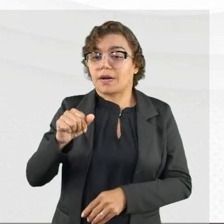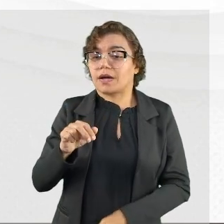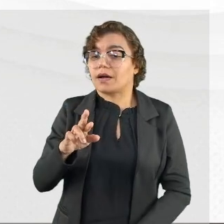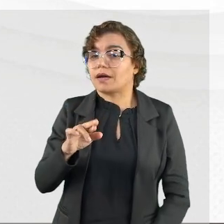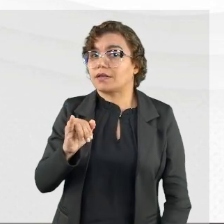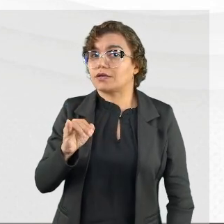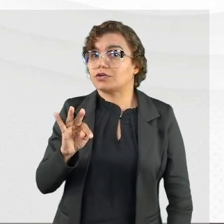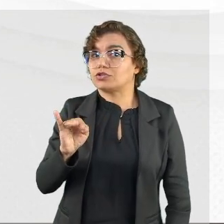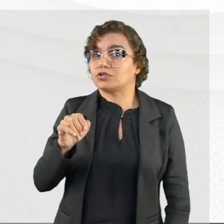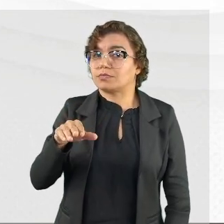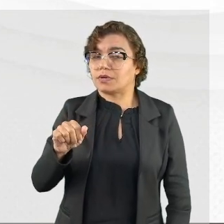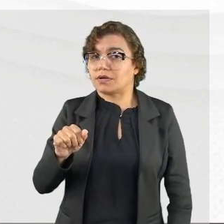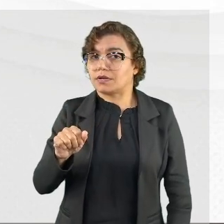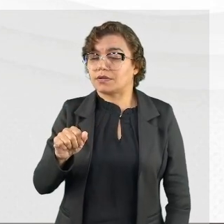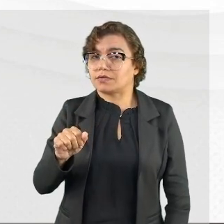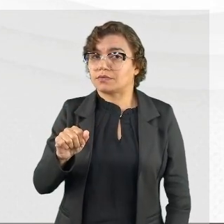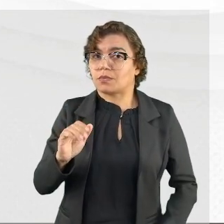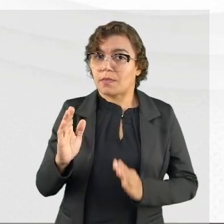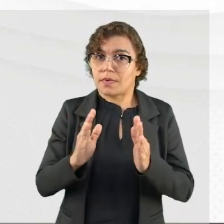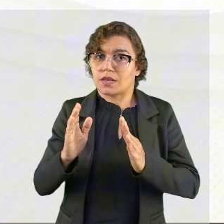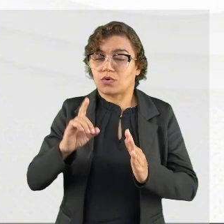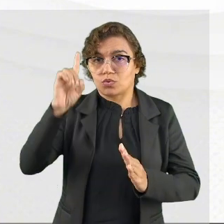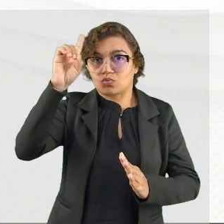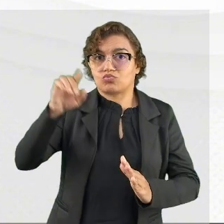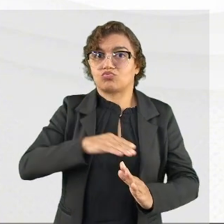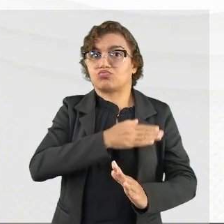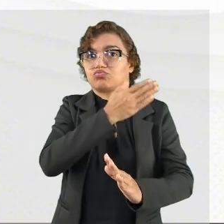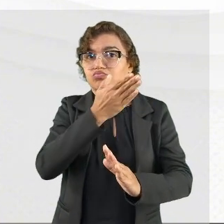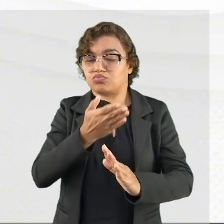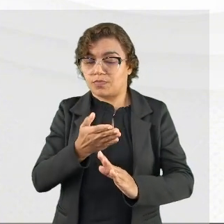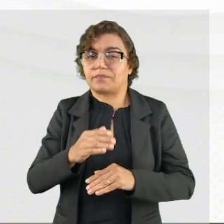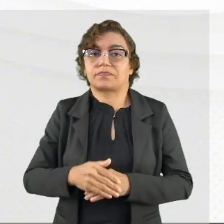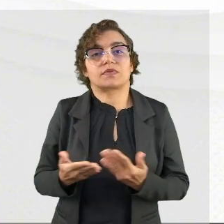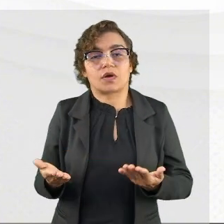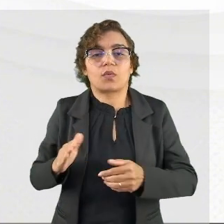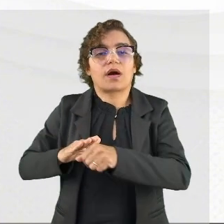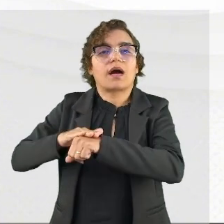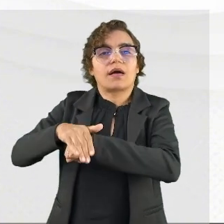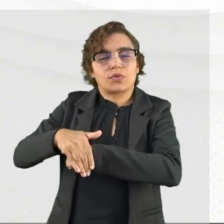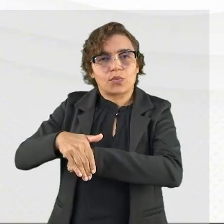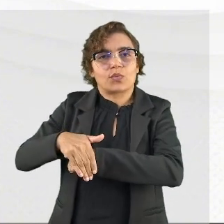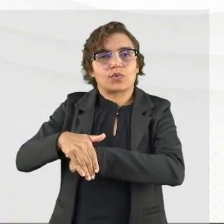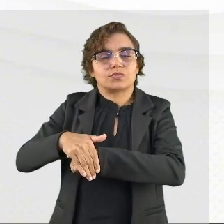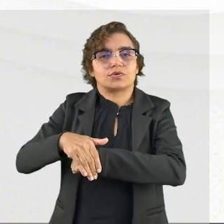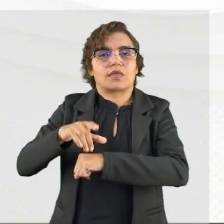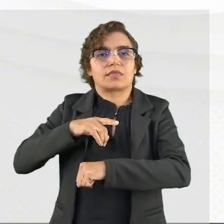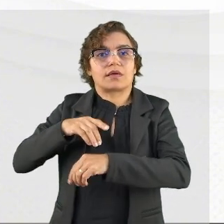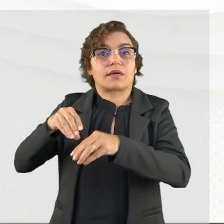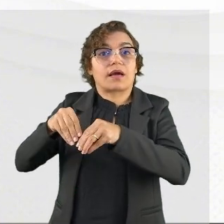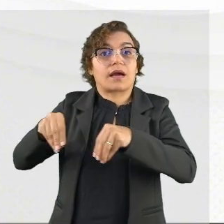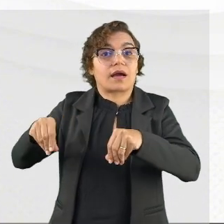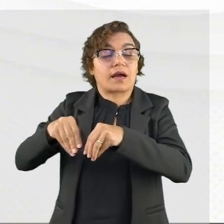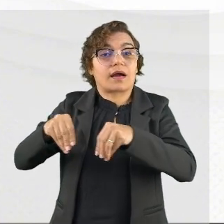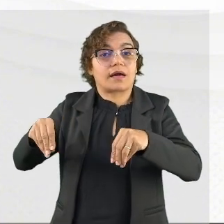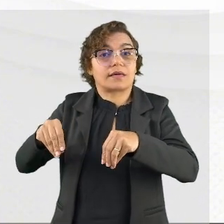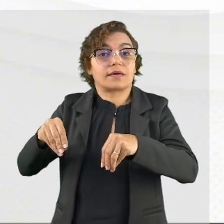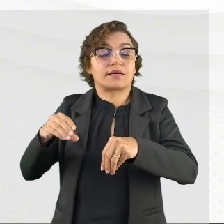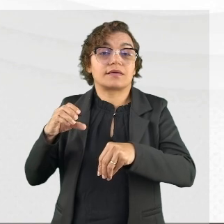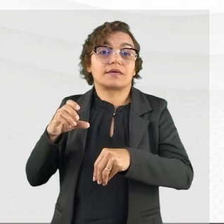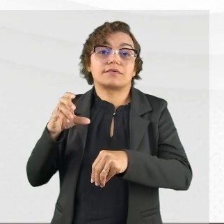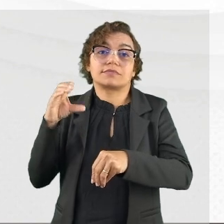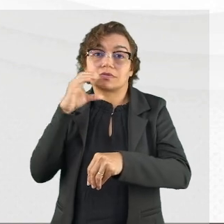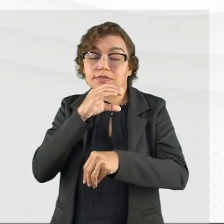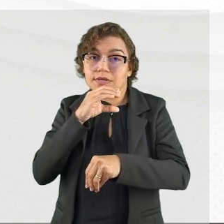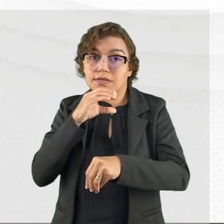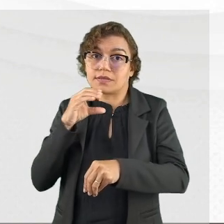marítima, durante o dia. A noite chegou, a areia que esquenta rápido,